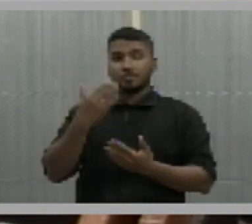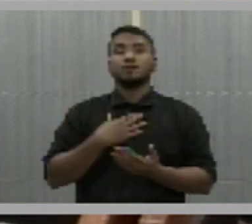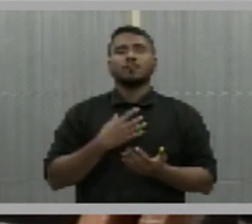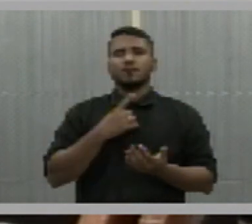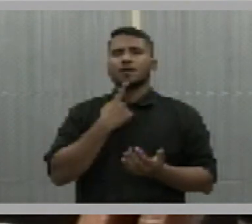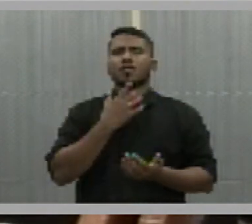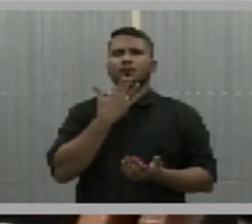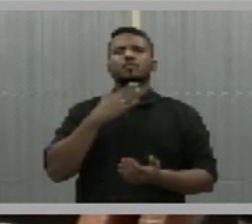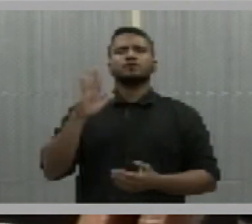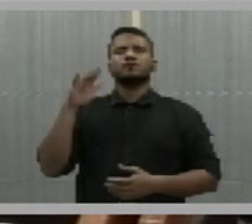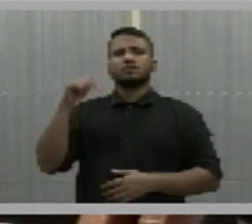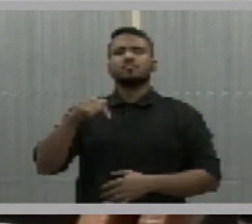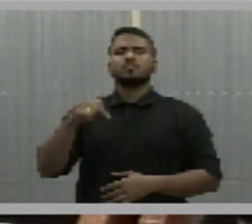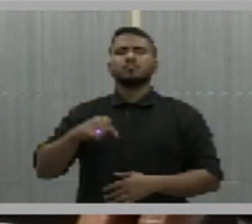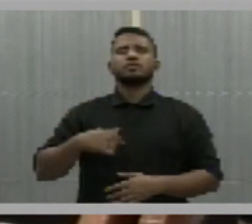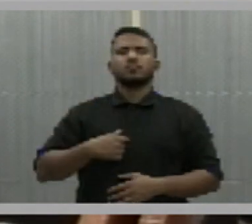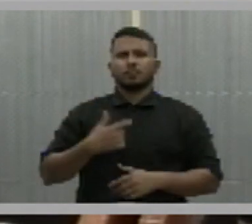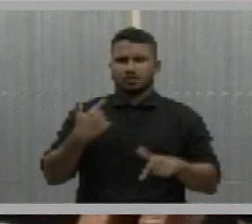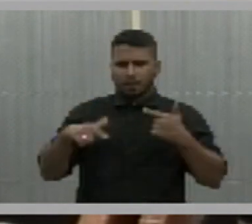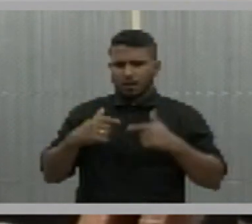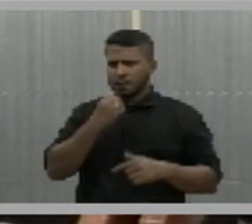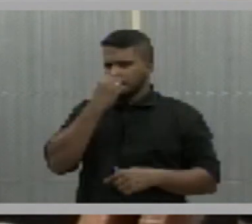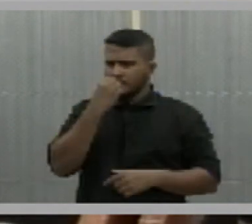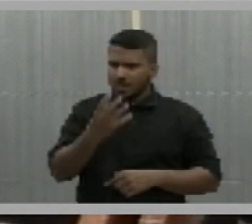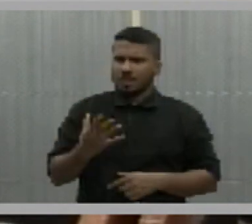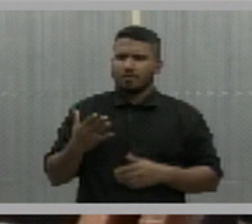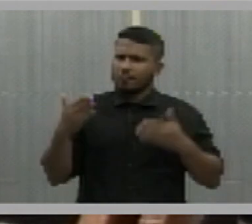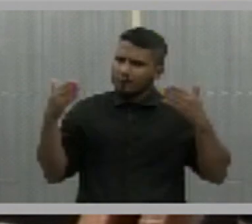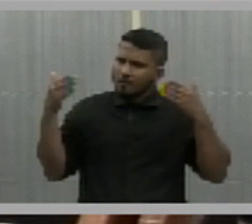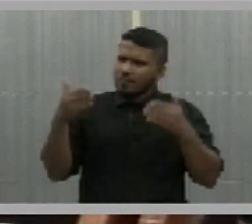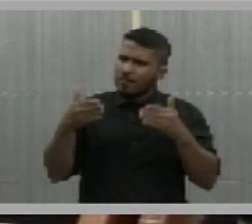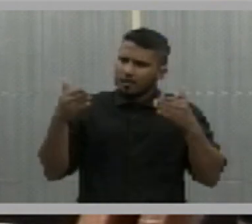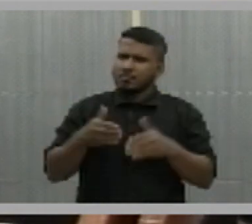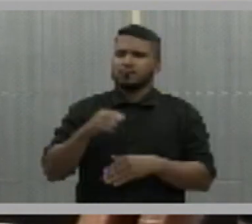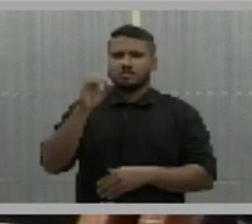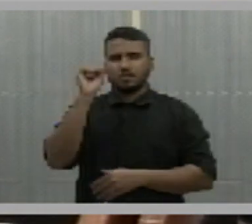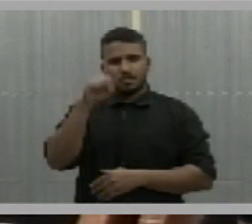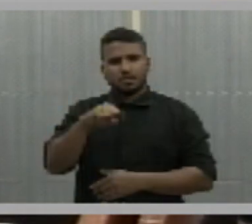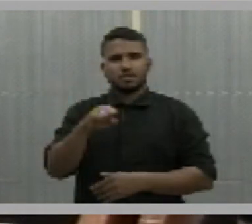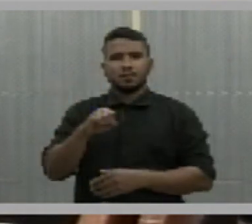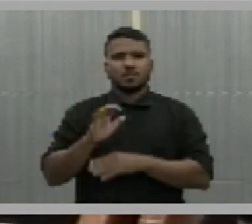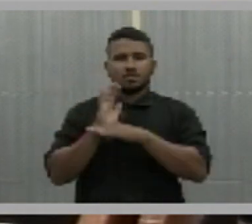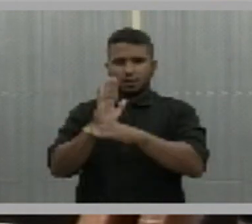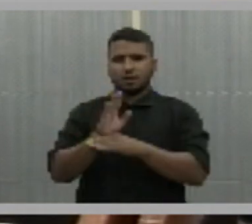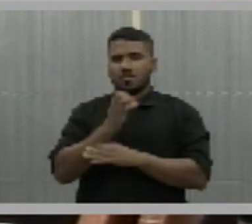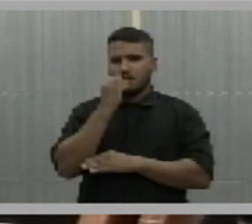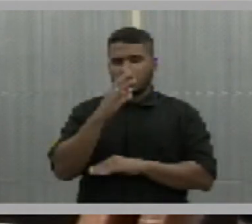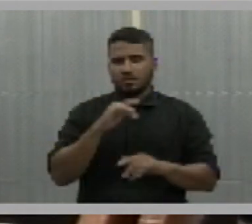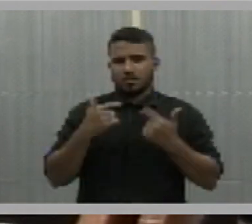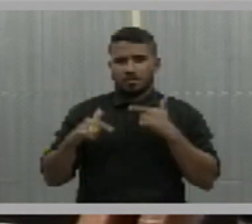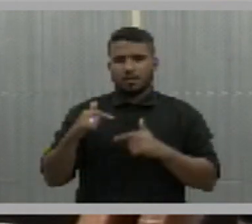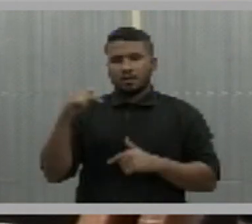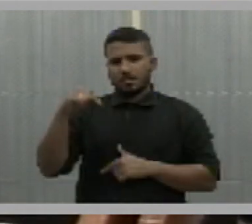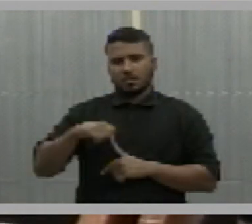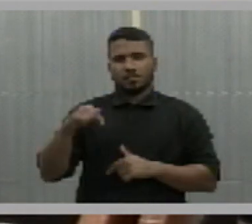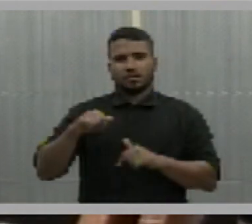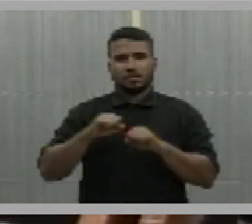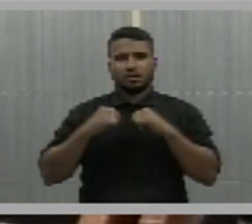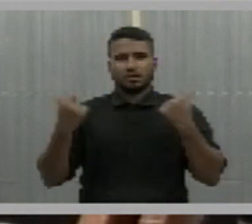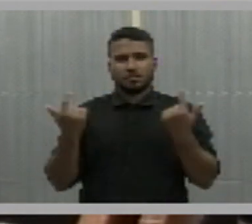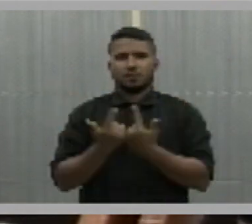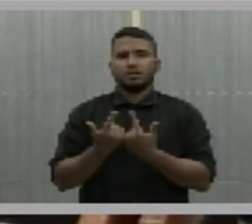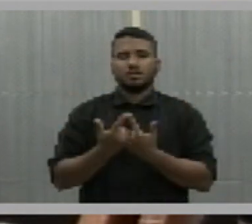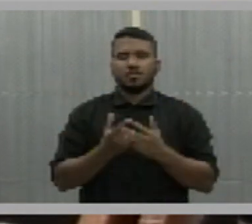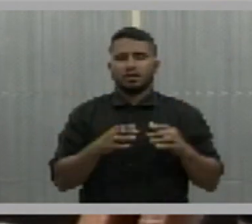aqui a ser o mais dedicado possível e contribuindo para o bom funcionamento e andamento